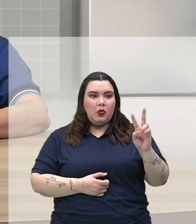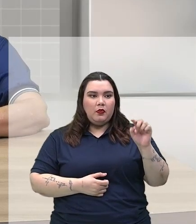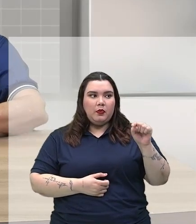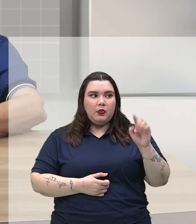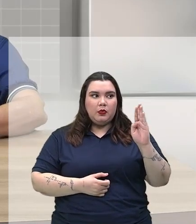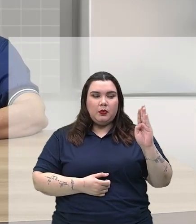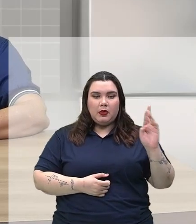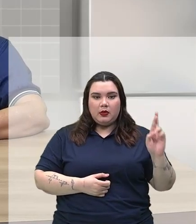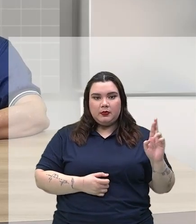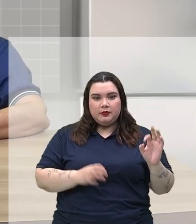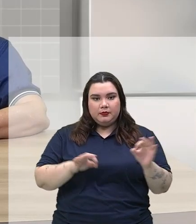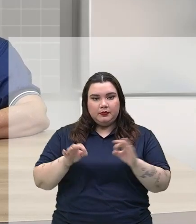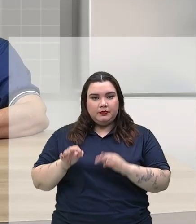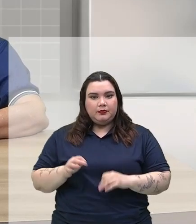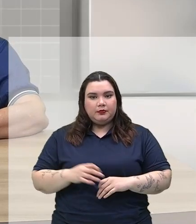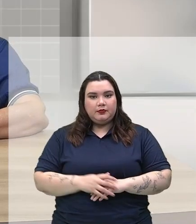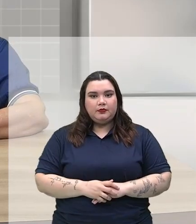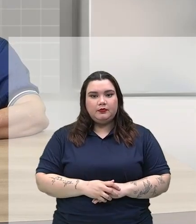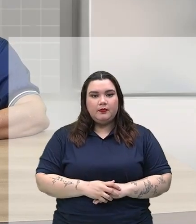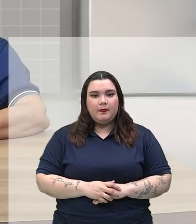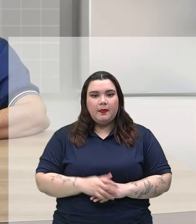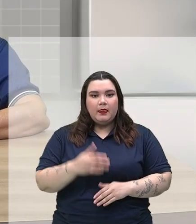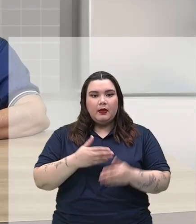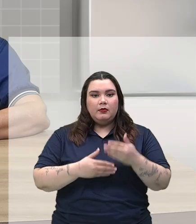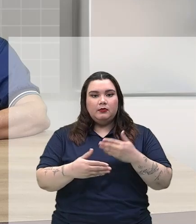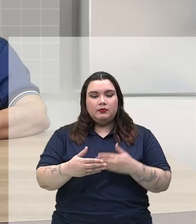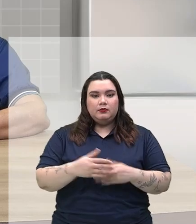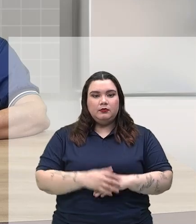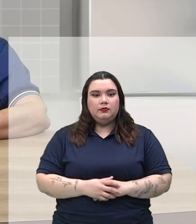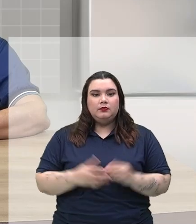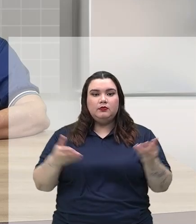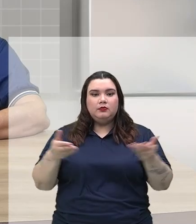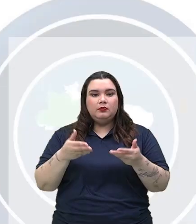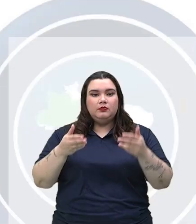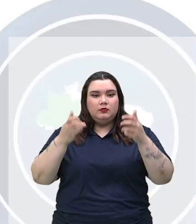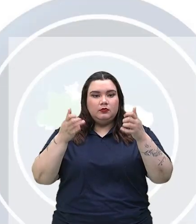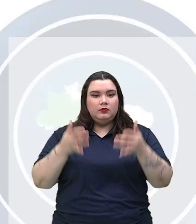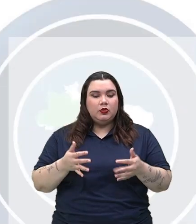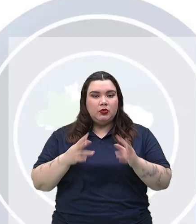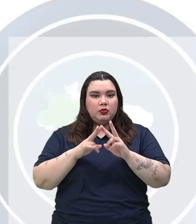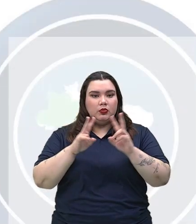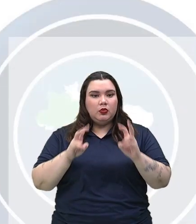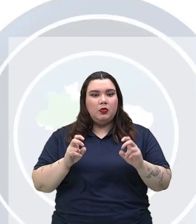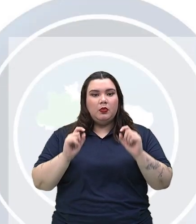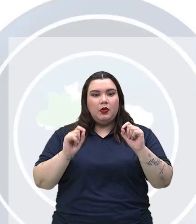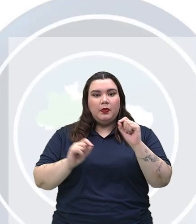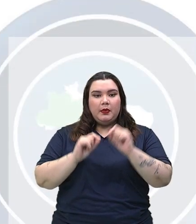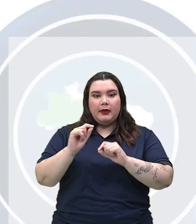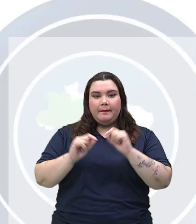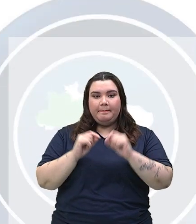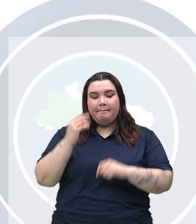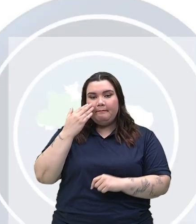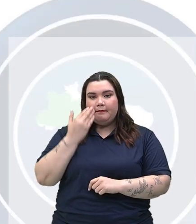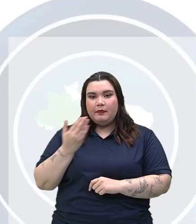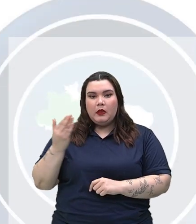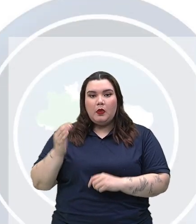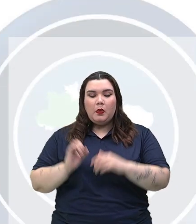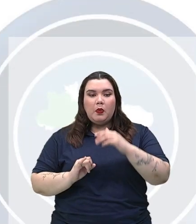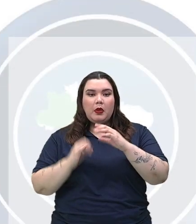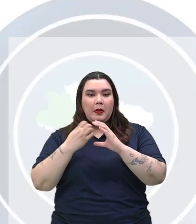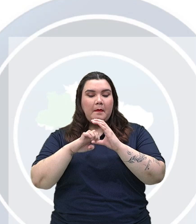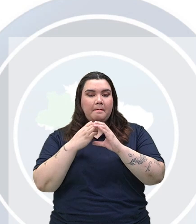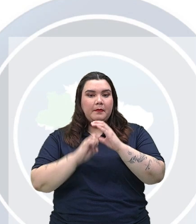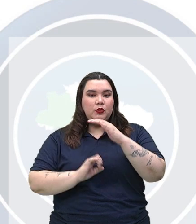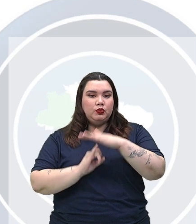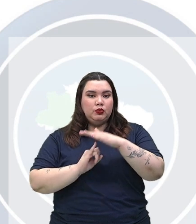bom? É isso mesmo. Então, vamos lá. Agora nós vamos falar um pouquinho sobre o resgate, né? e-mail institucional do professor